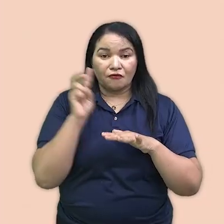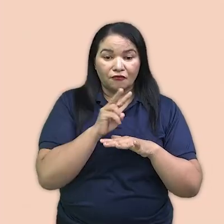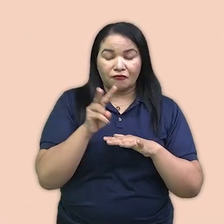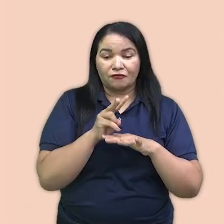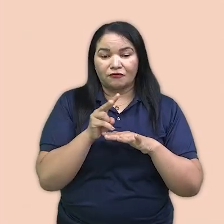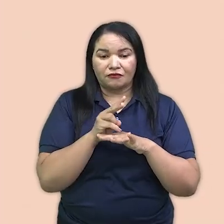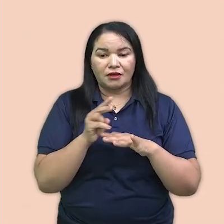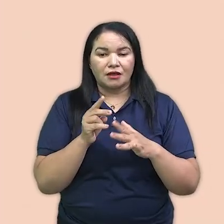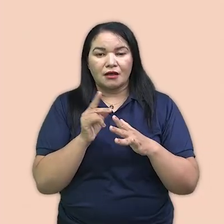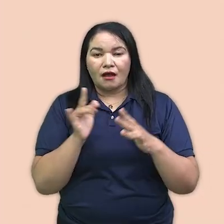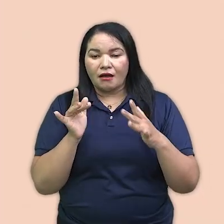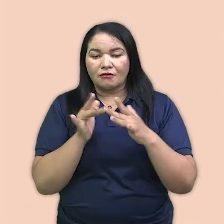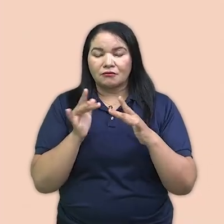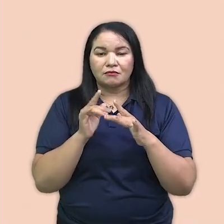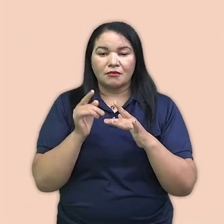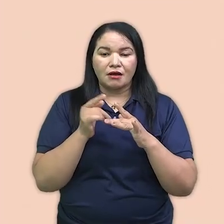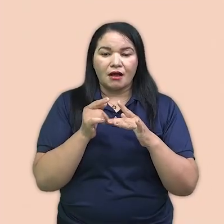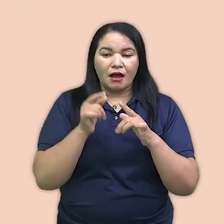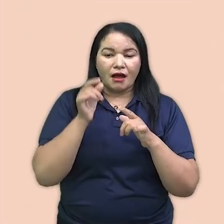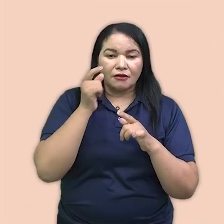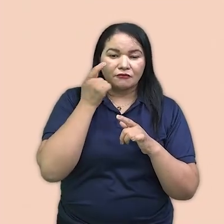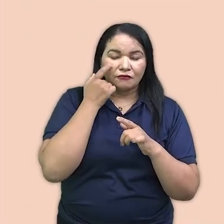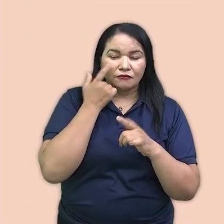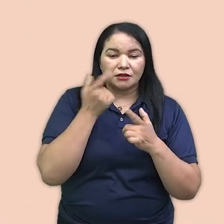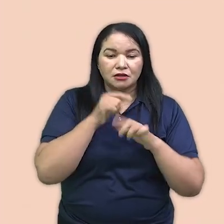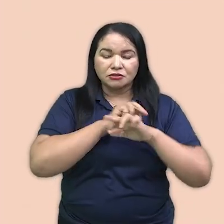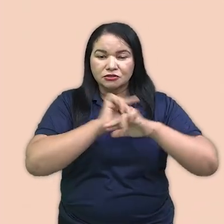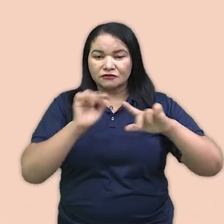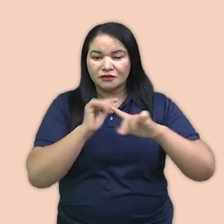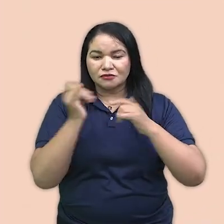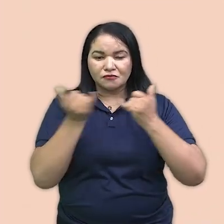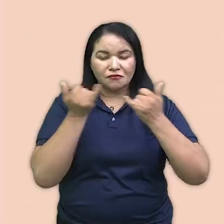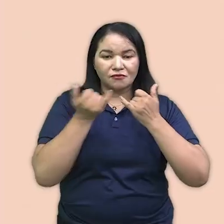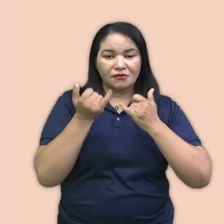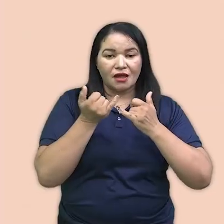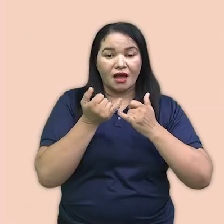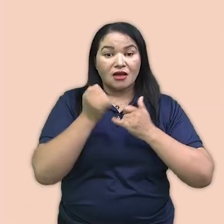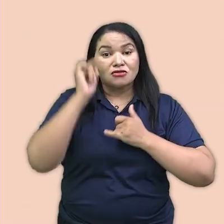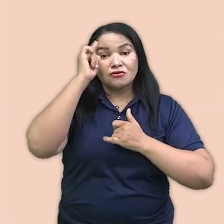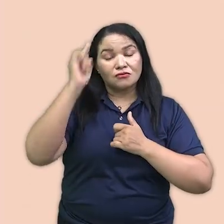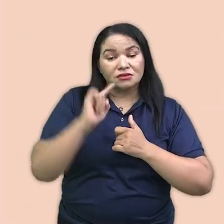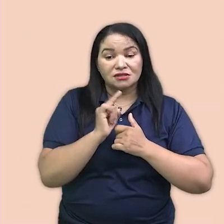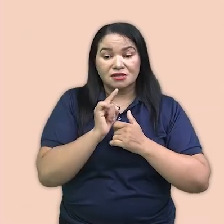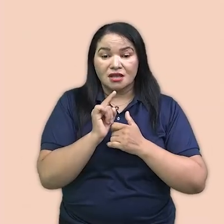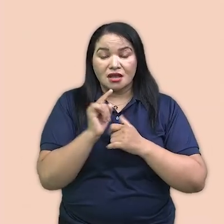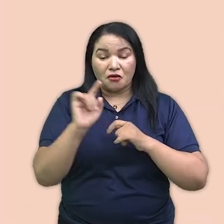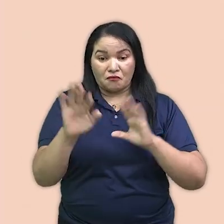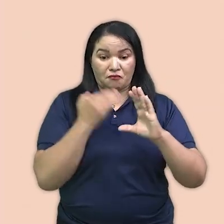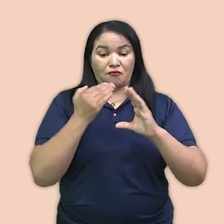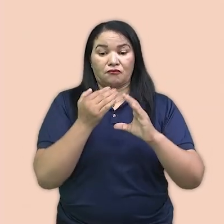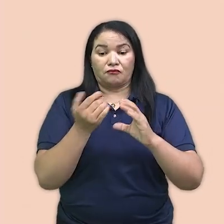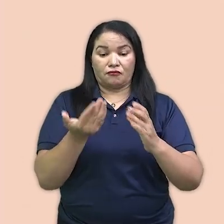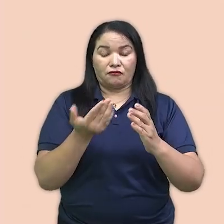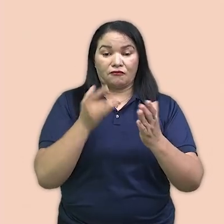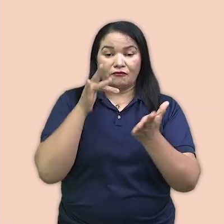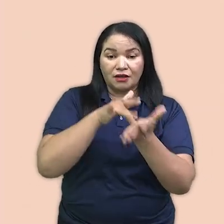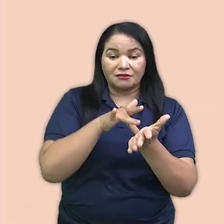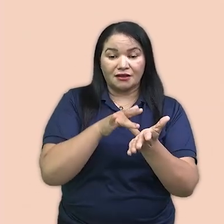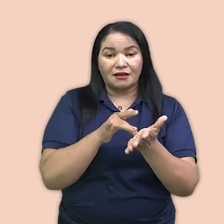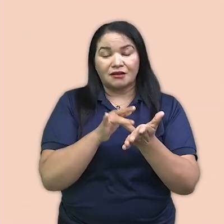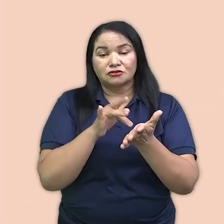meu campo, porque eu já nasci com isso, o que vai acontecer? Eu não sei se o que estão colocando lá é verdade ou não